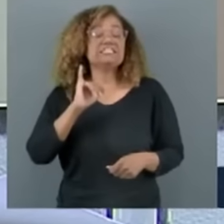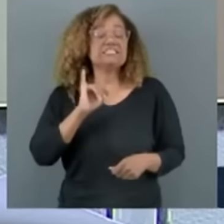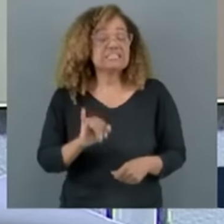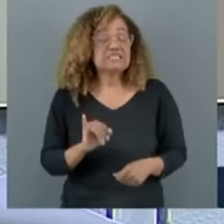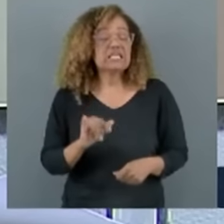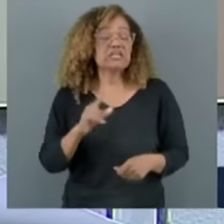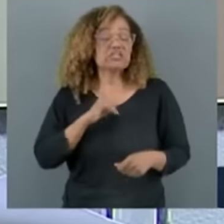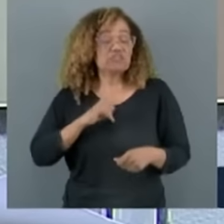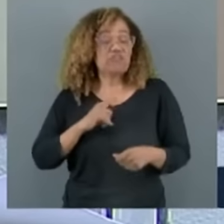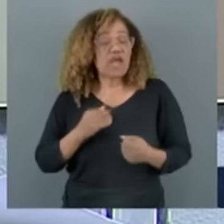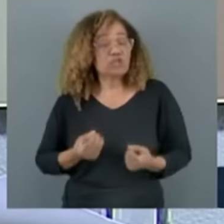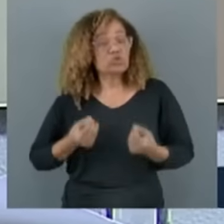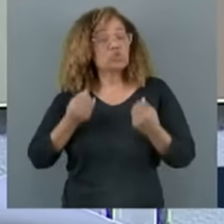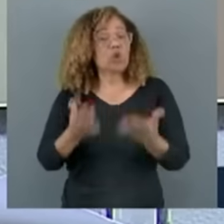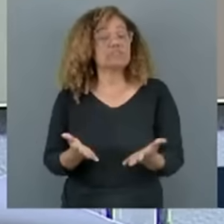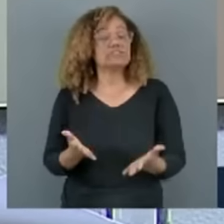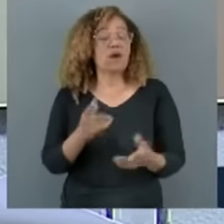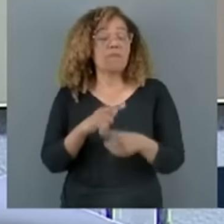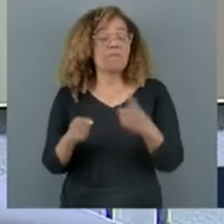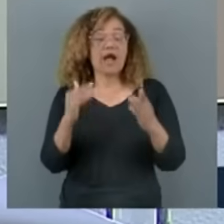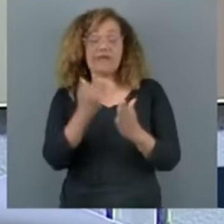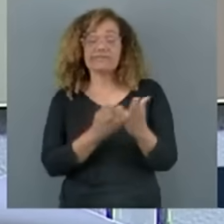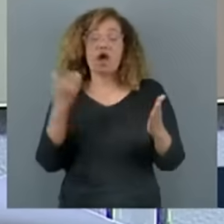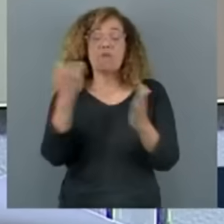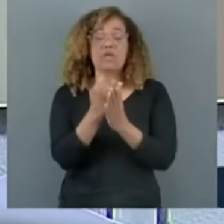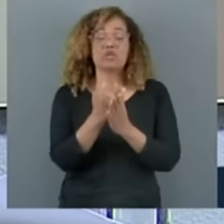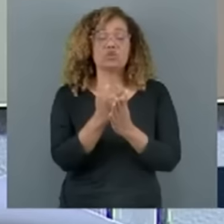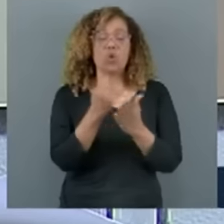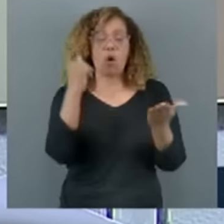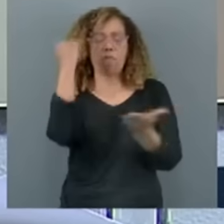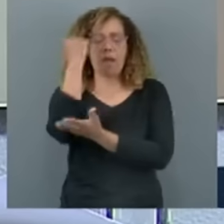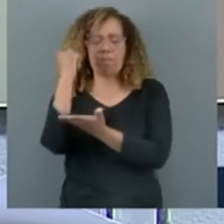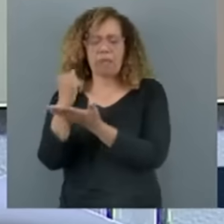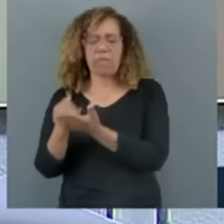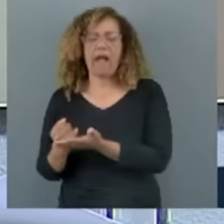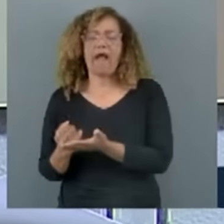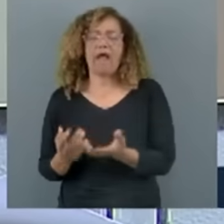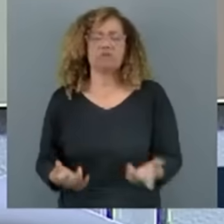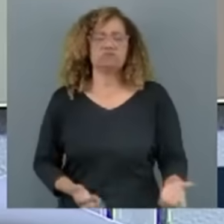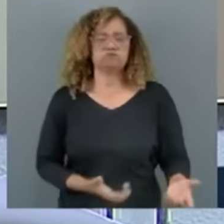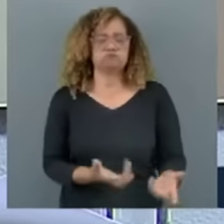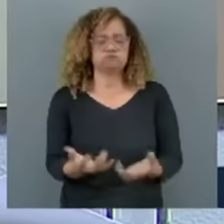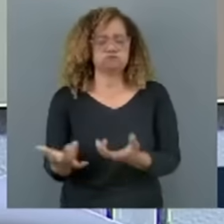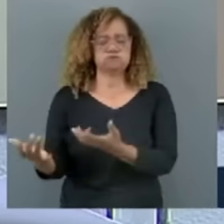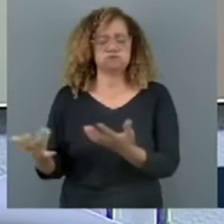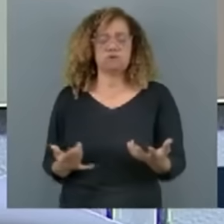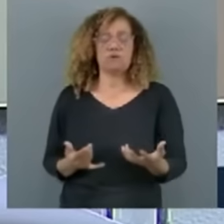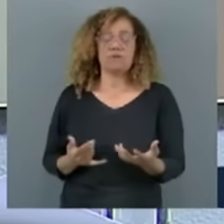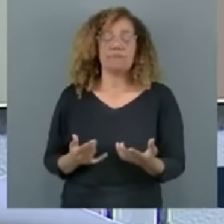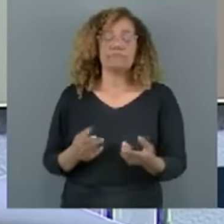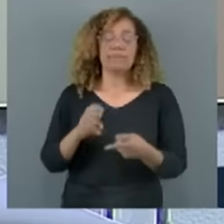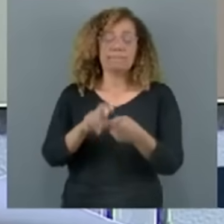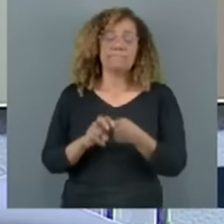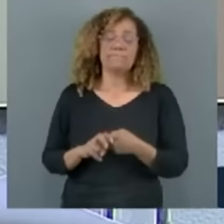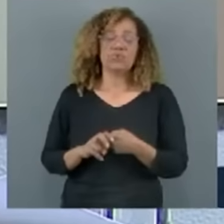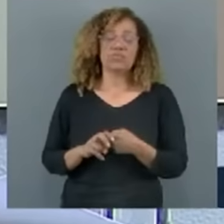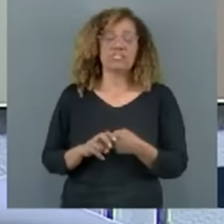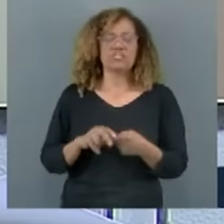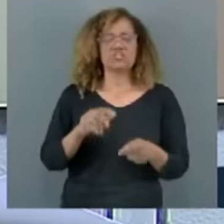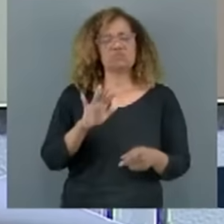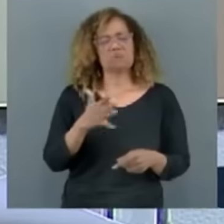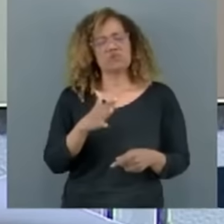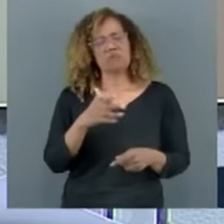quisesse doar. Mas com o aumento do desmatamento e das emissões, isso caiu para algo em torno de